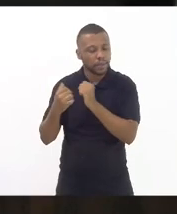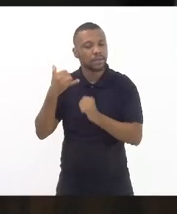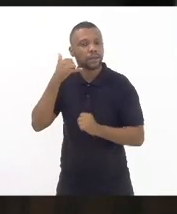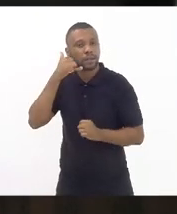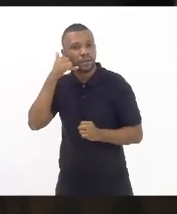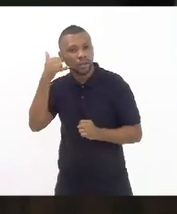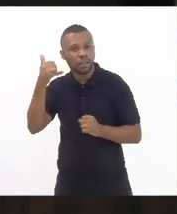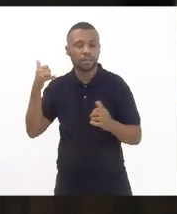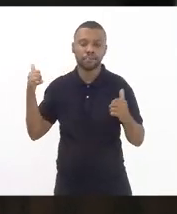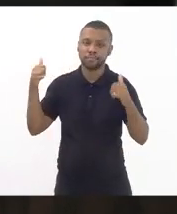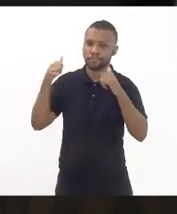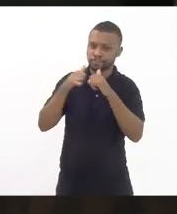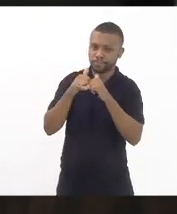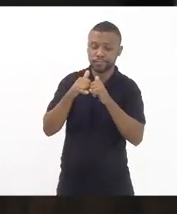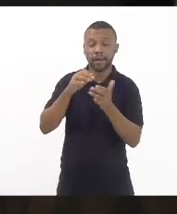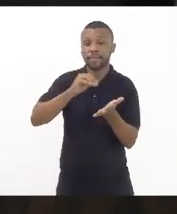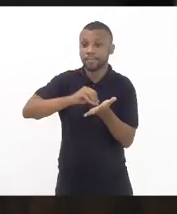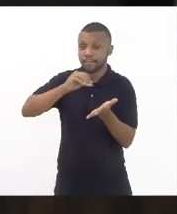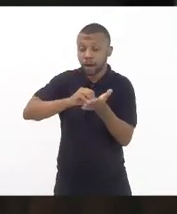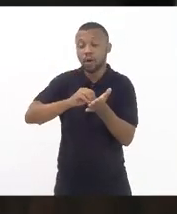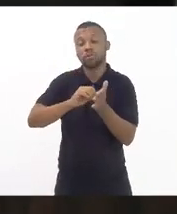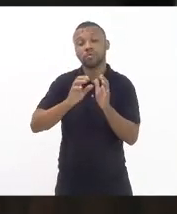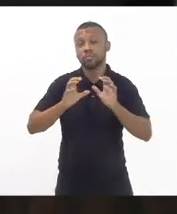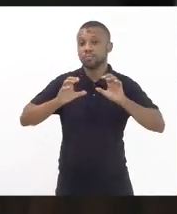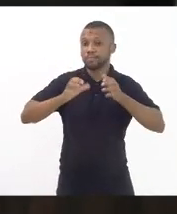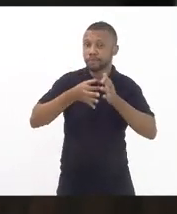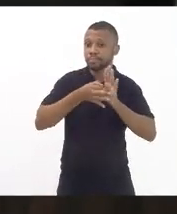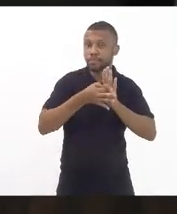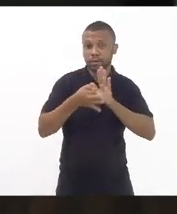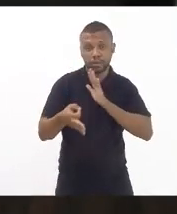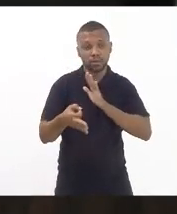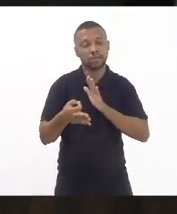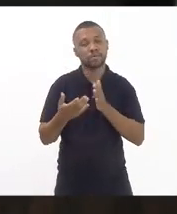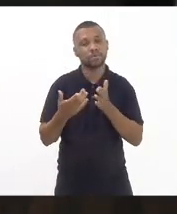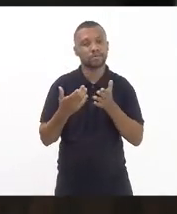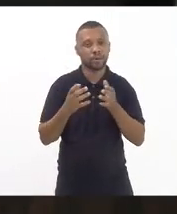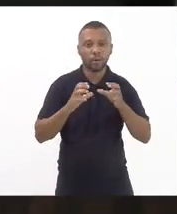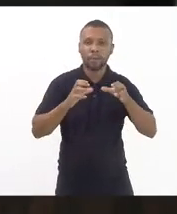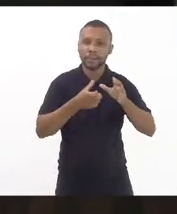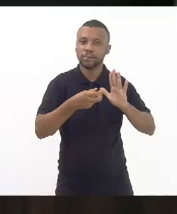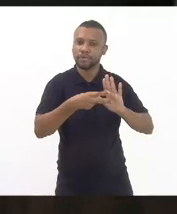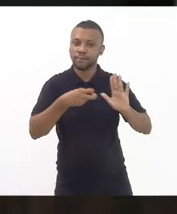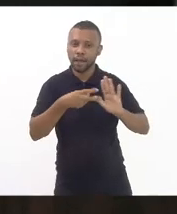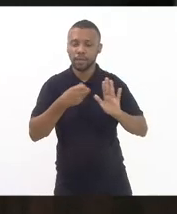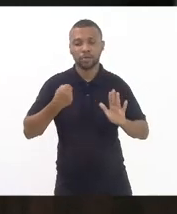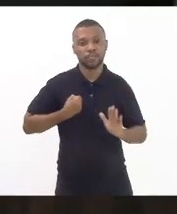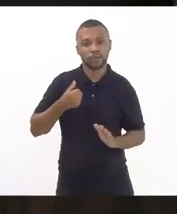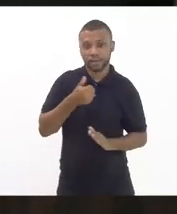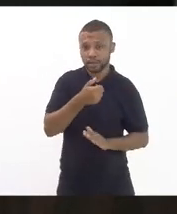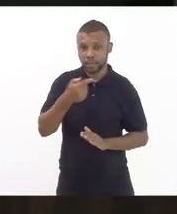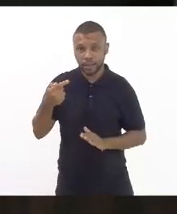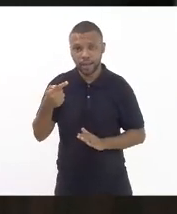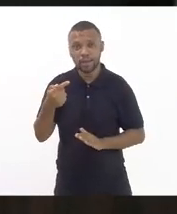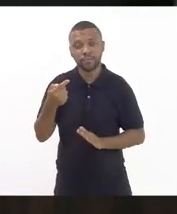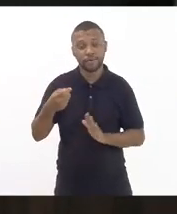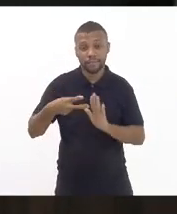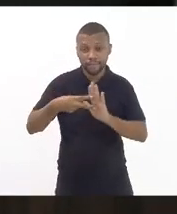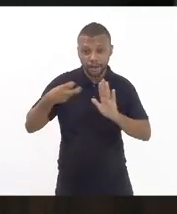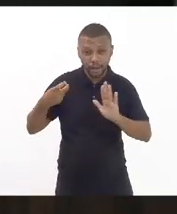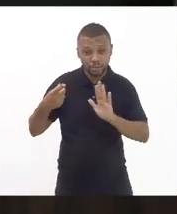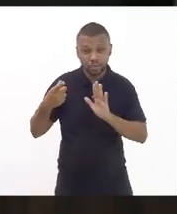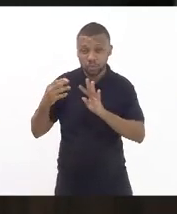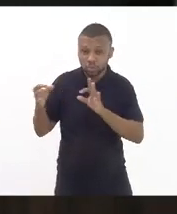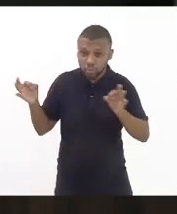providências, pendendo de parecer da Comissão de Emendas Condicionais e Veto. 17º da pauta, veto total aposto ao projeto